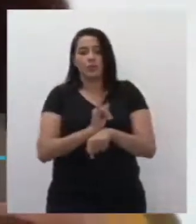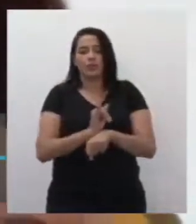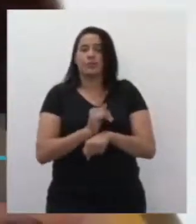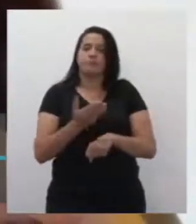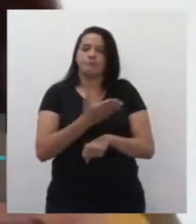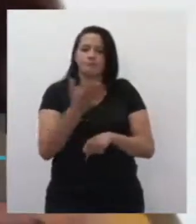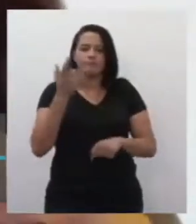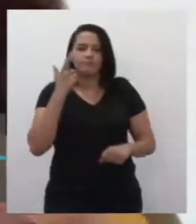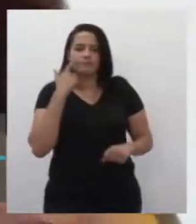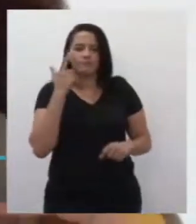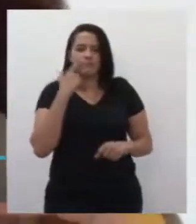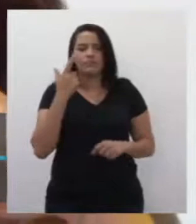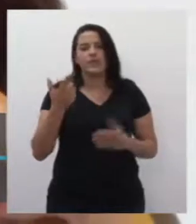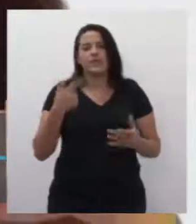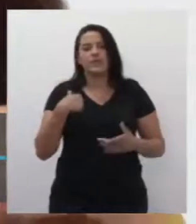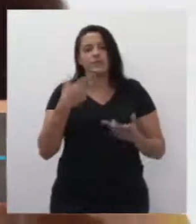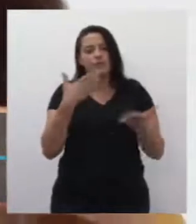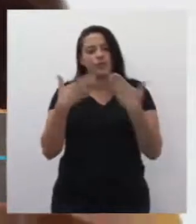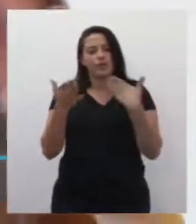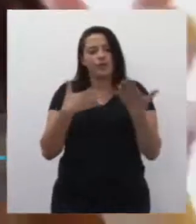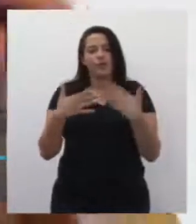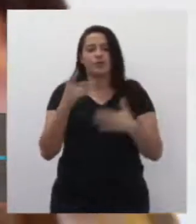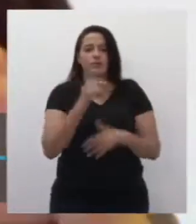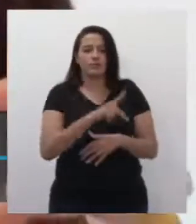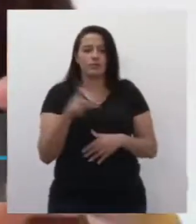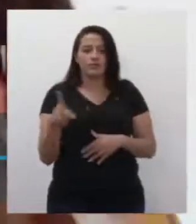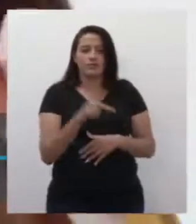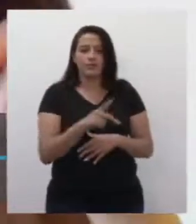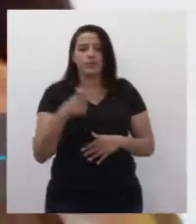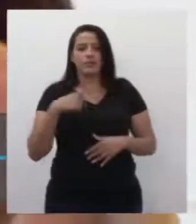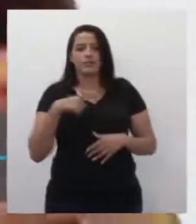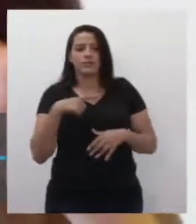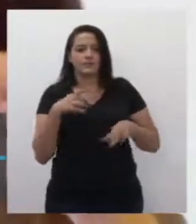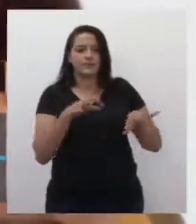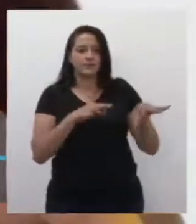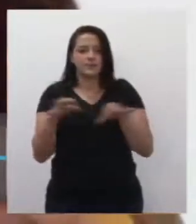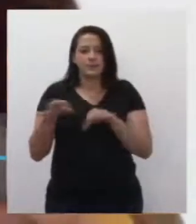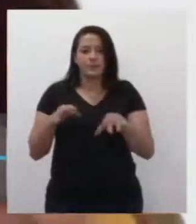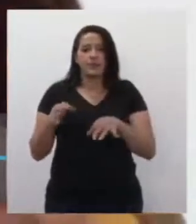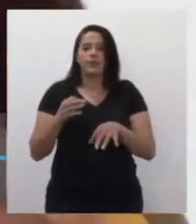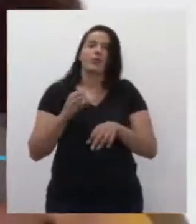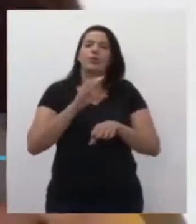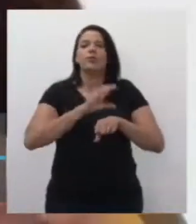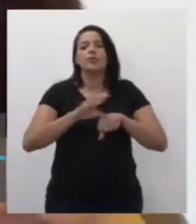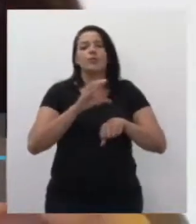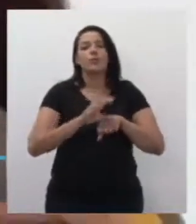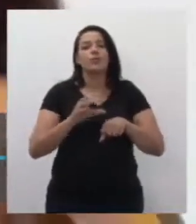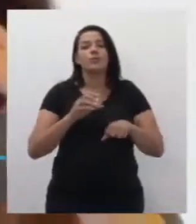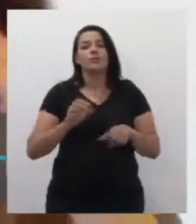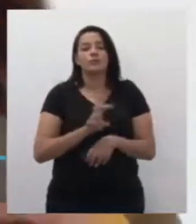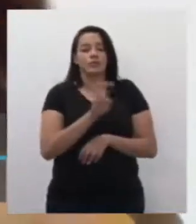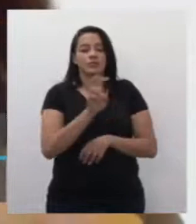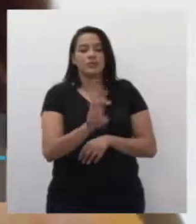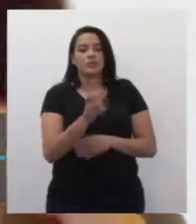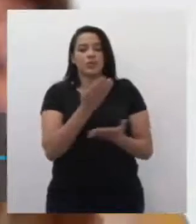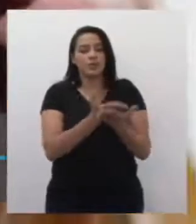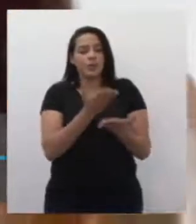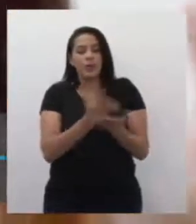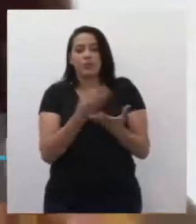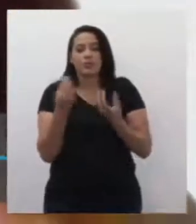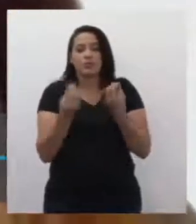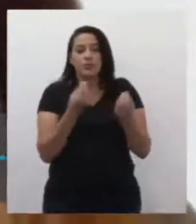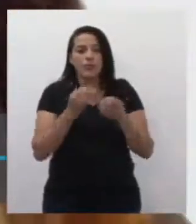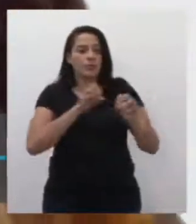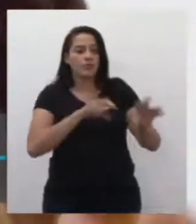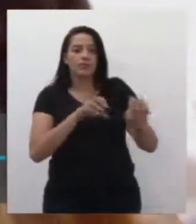fala exatamente com professores. A gente preparou um curso de 5 aulas sobre como dar aulas online. porque a gente